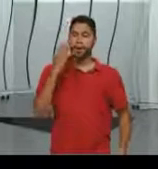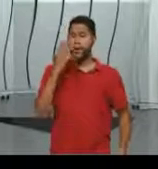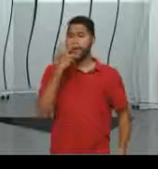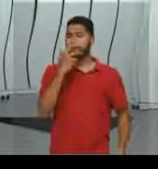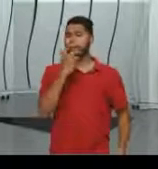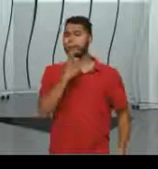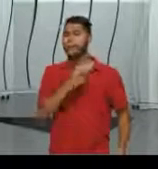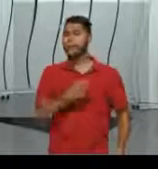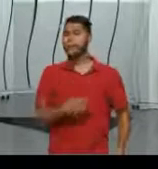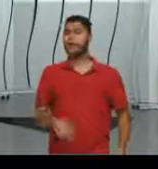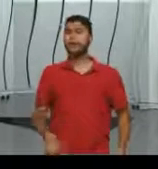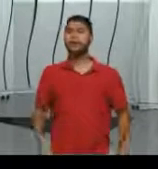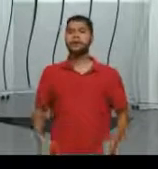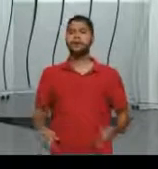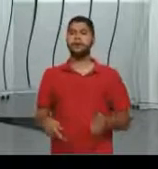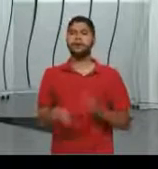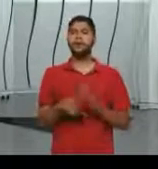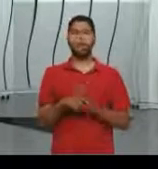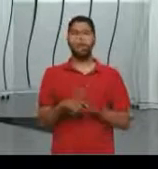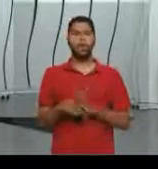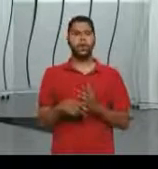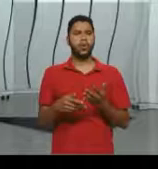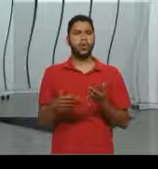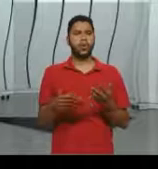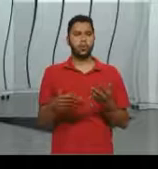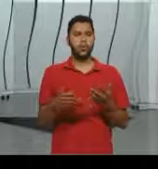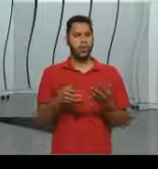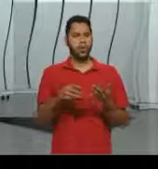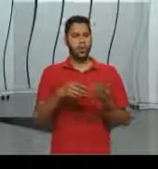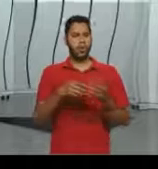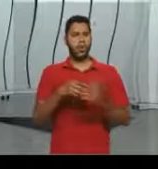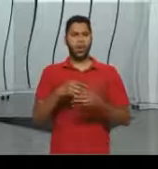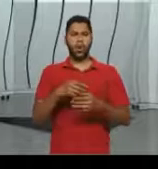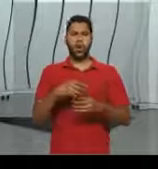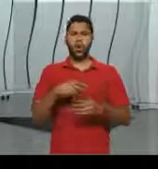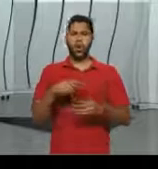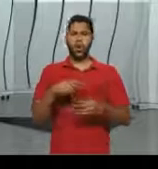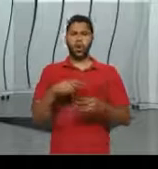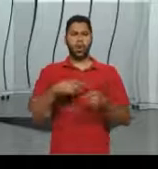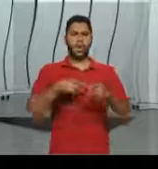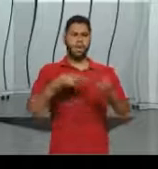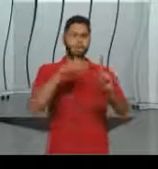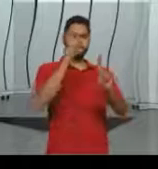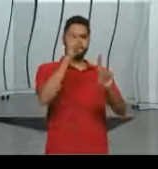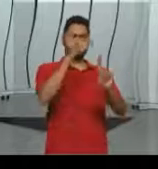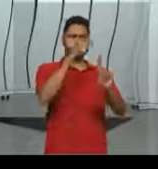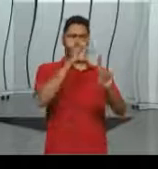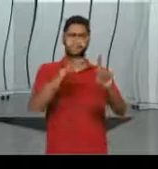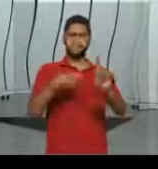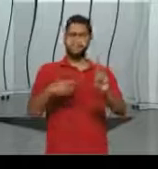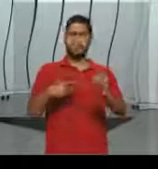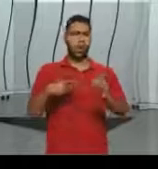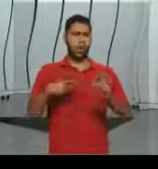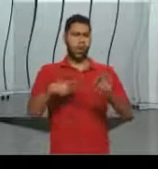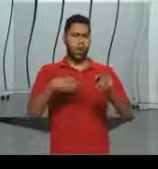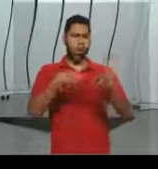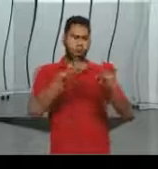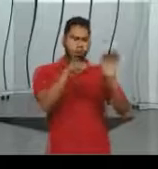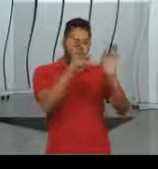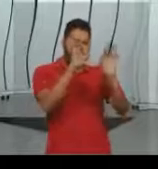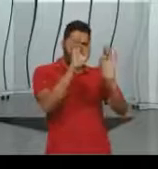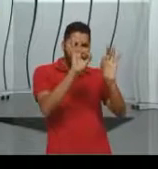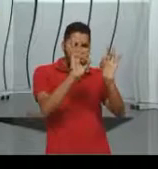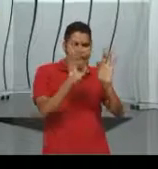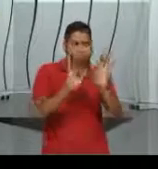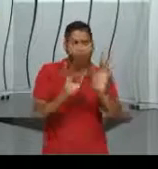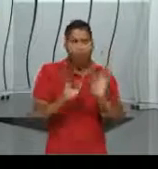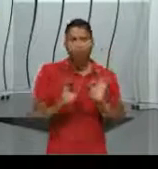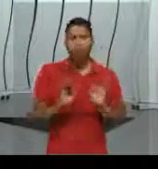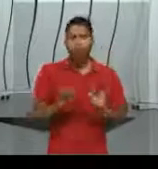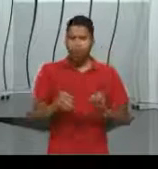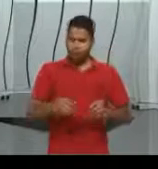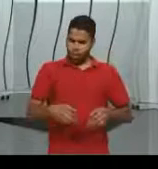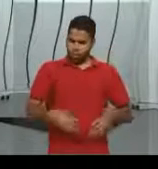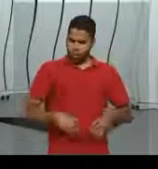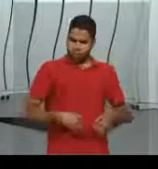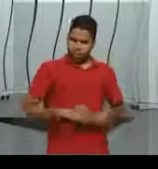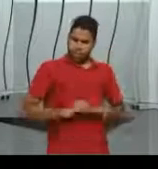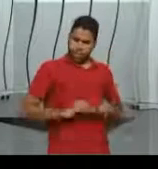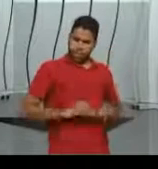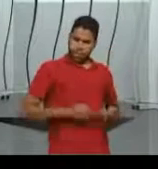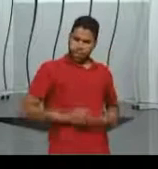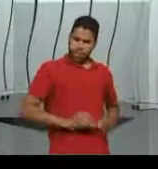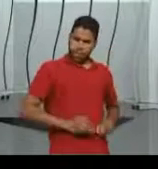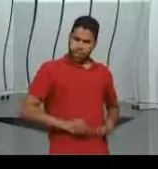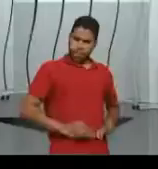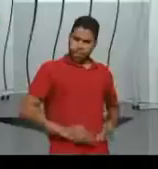era uma beleza idealizada. As esculturas, elas tinham que ser modeladas, barriga de